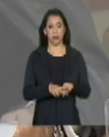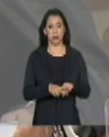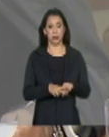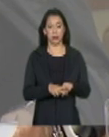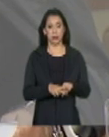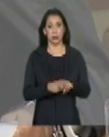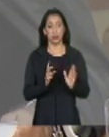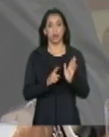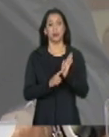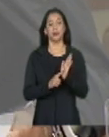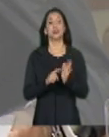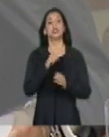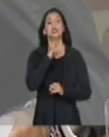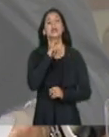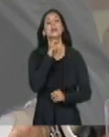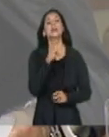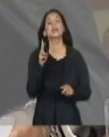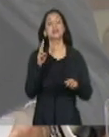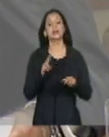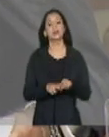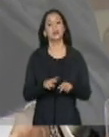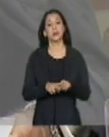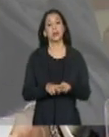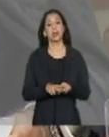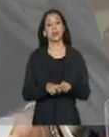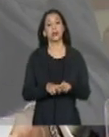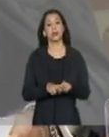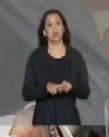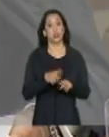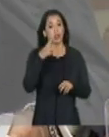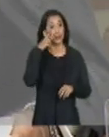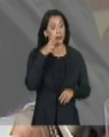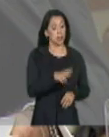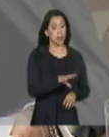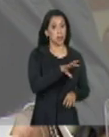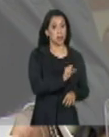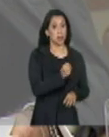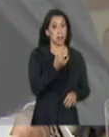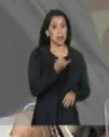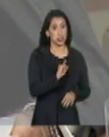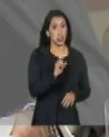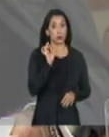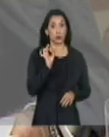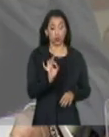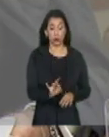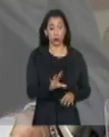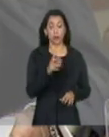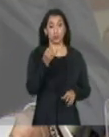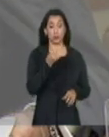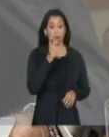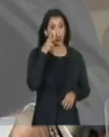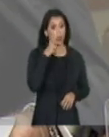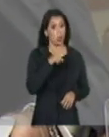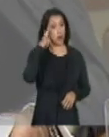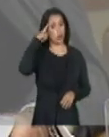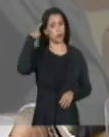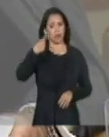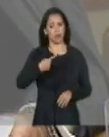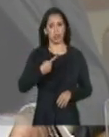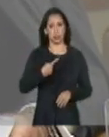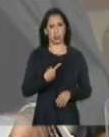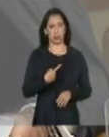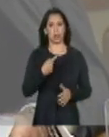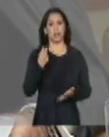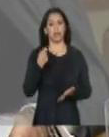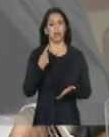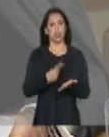diz... Ninguém será preso em flagrante delito ou por ordem, ninguém será preso, senão... Ministro Luiz Fux. Ou por ordem de autoridade competente.